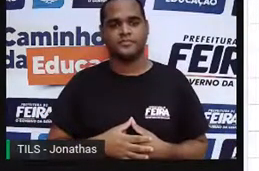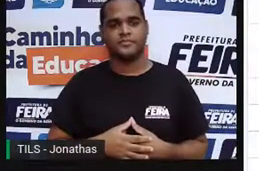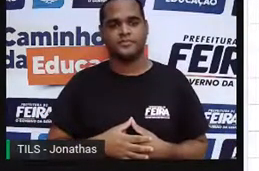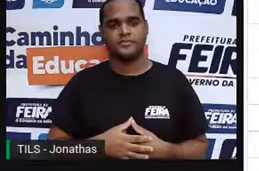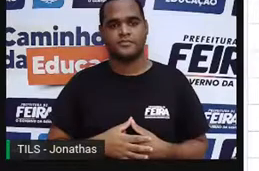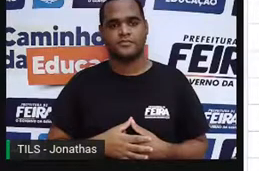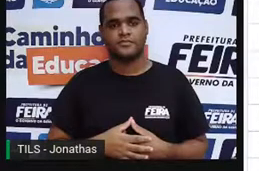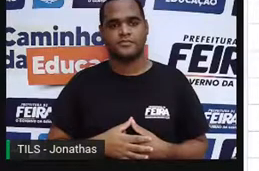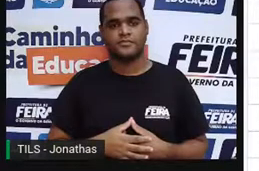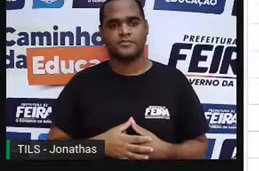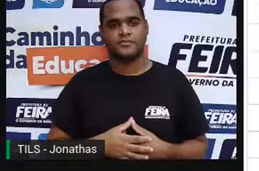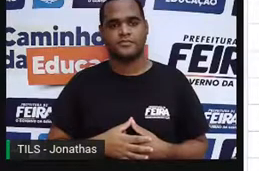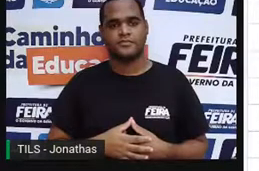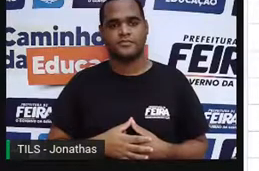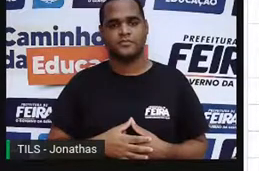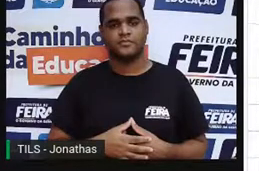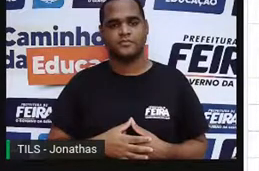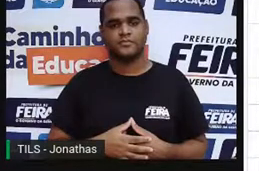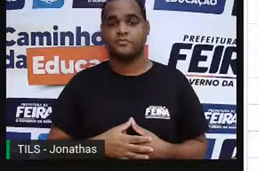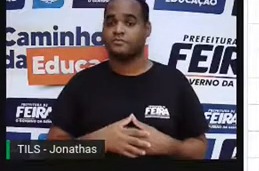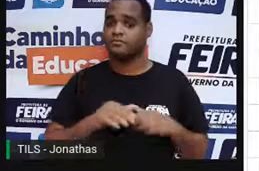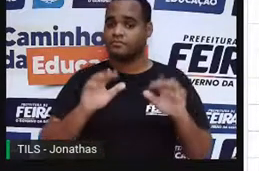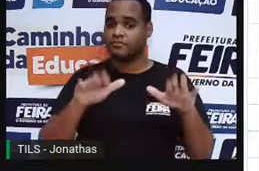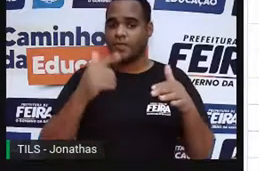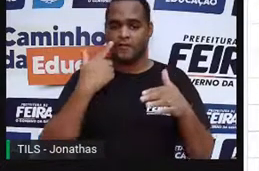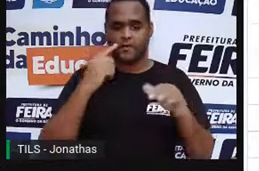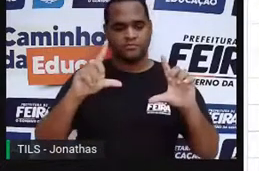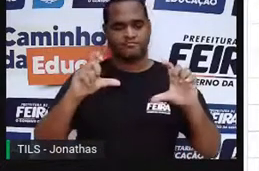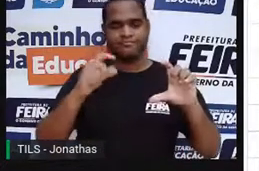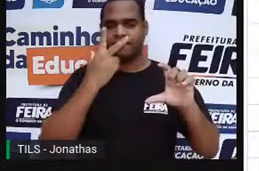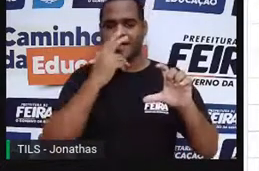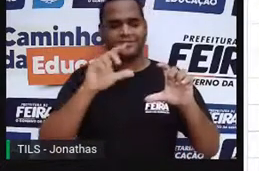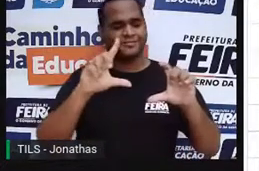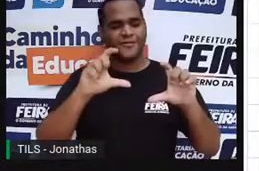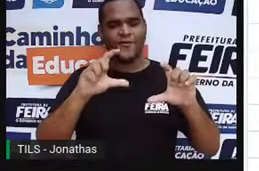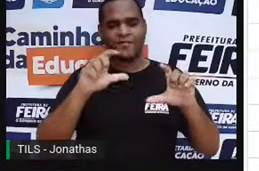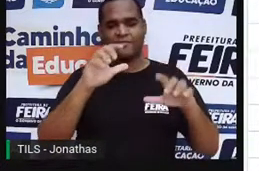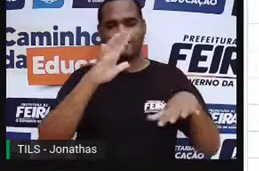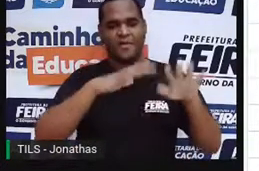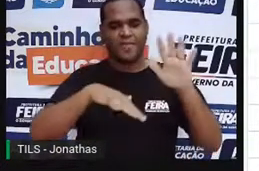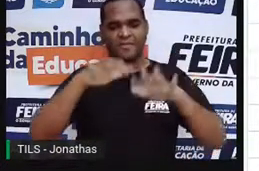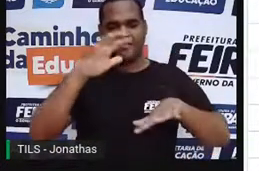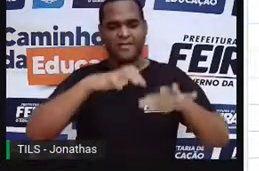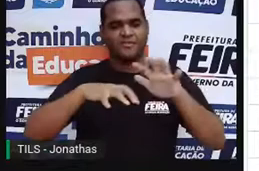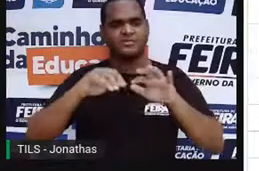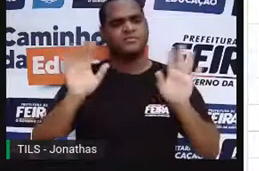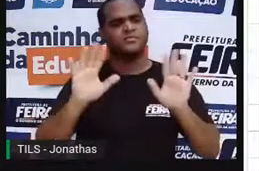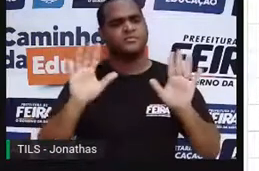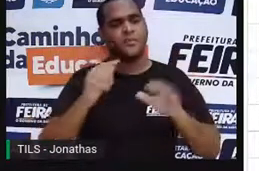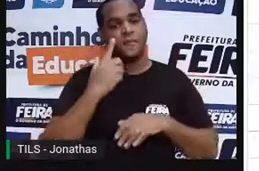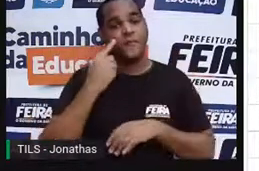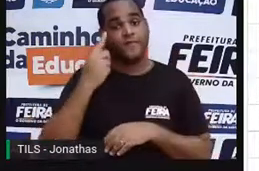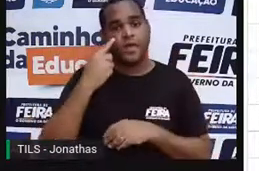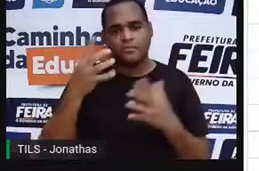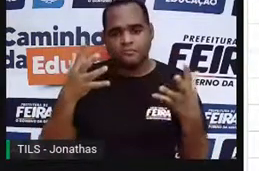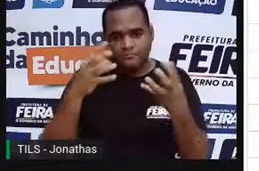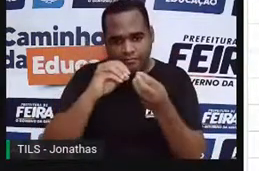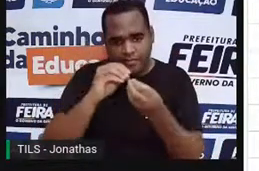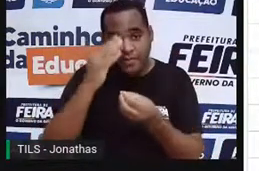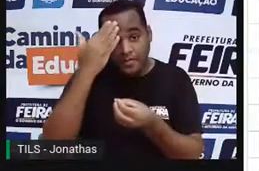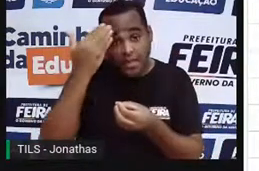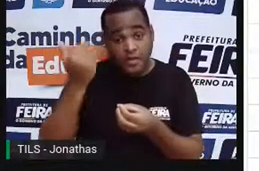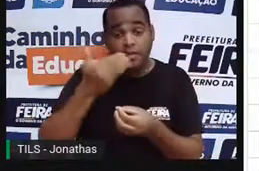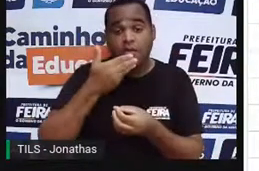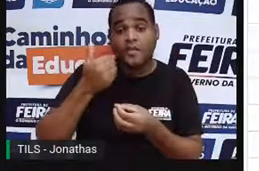gente e não ficar com segura bagunçada e entender melhor o que é que tá acontecendo ali